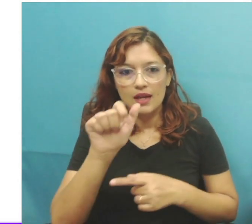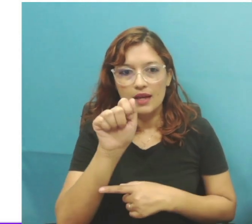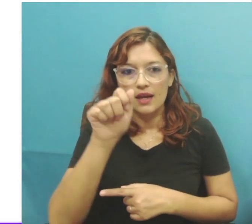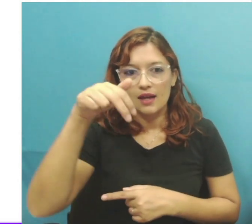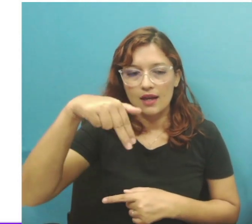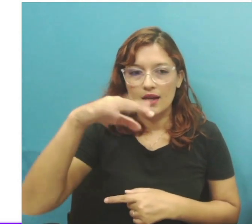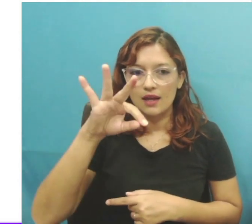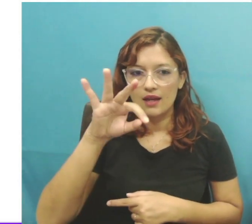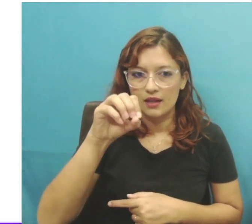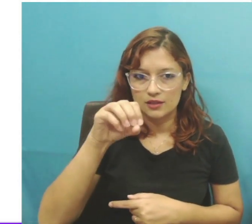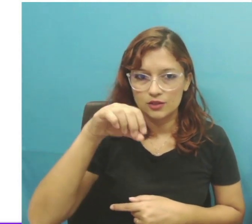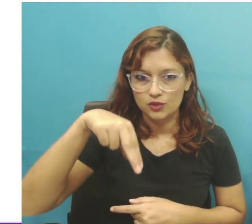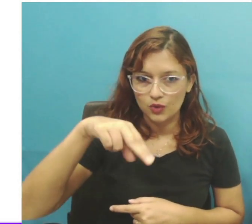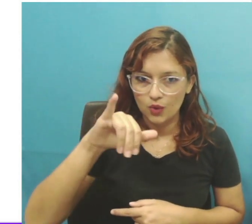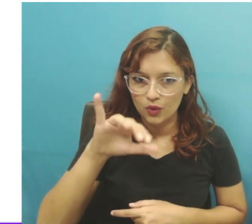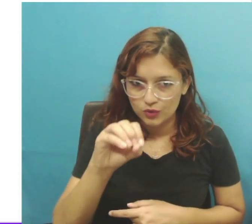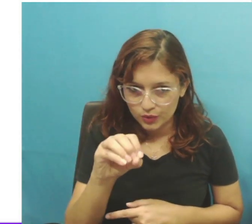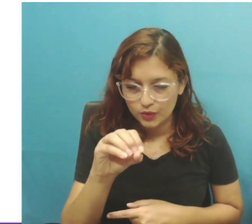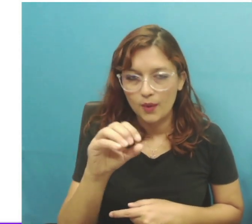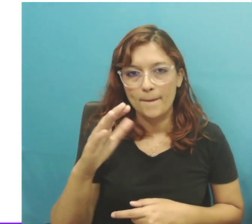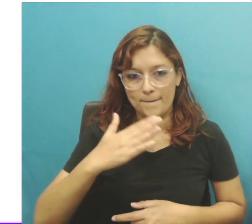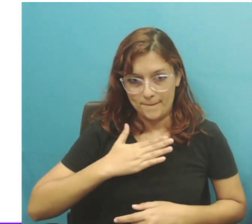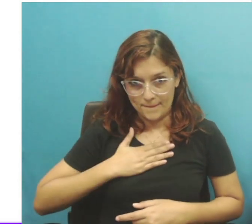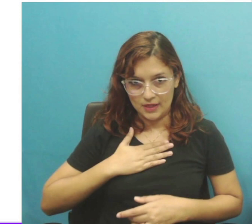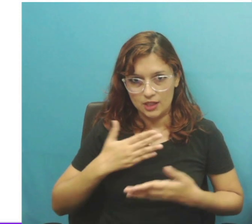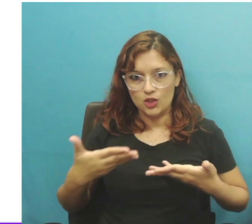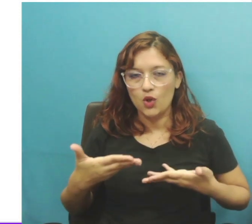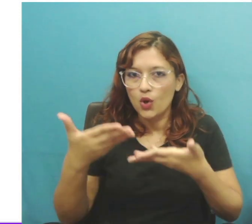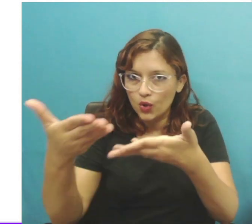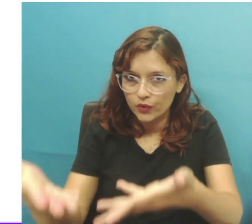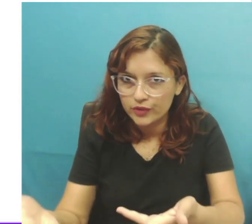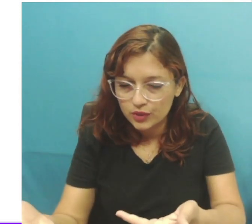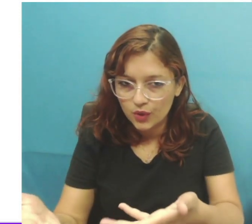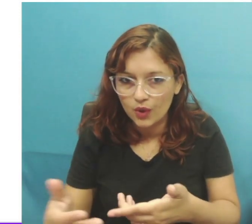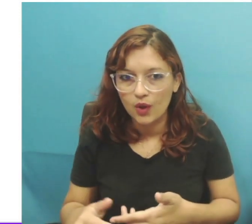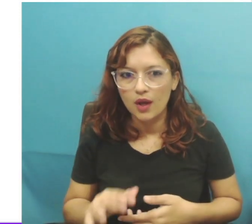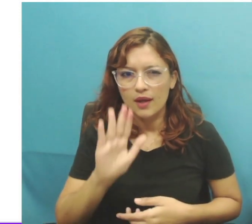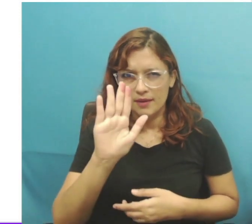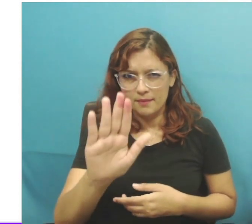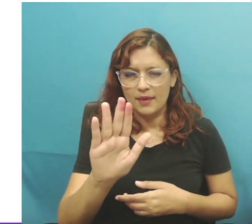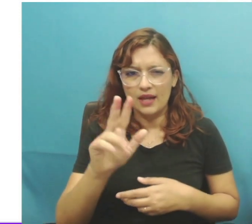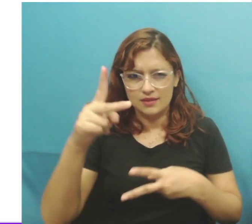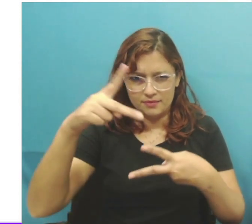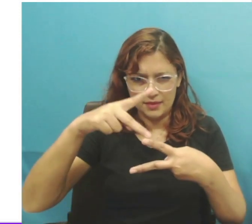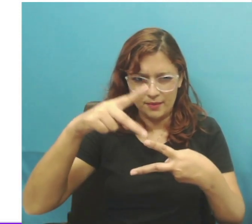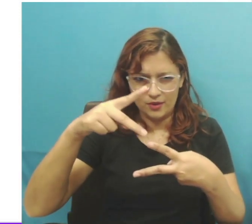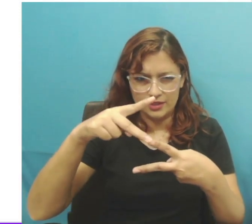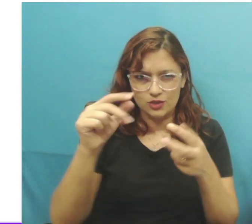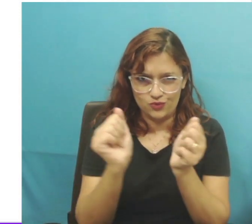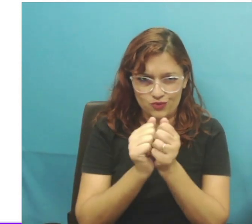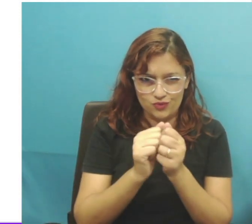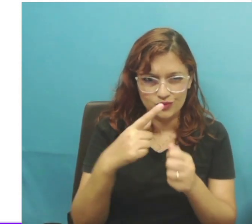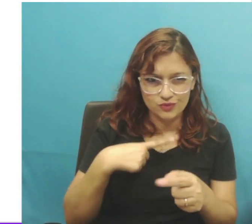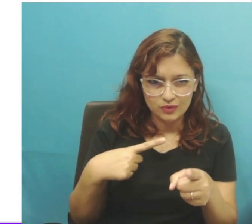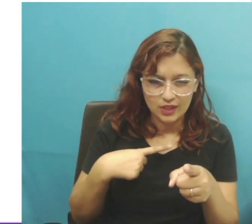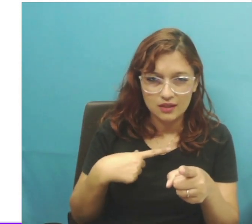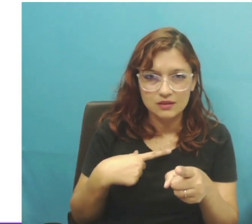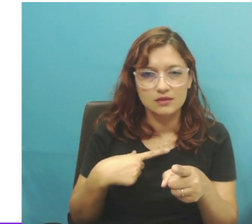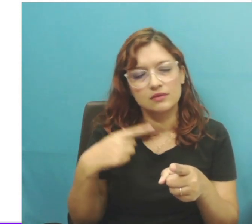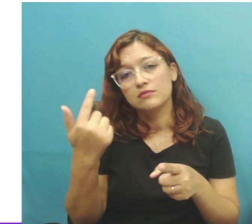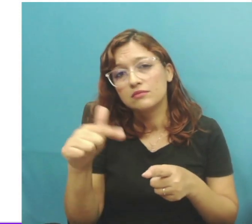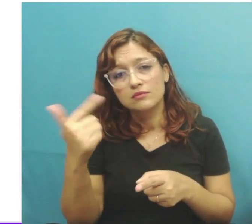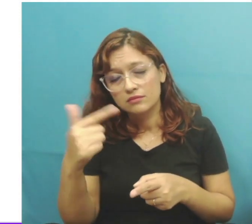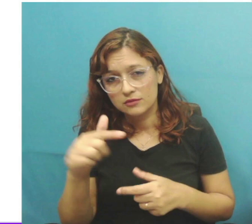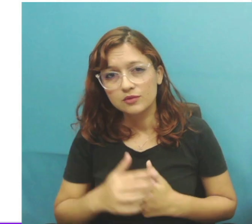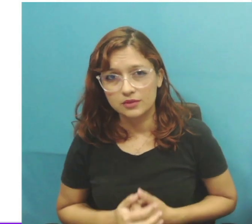anterior. O Antônio me convidou. Mas tem